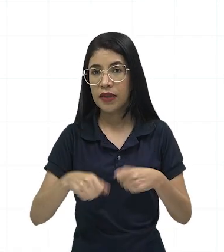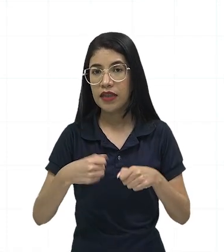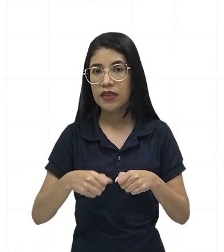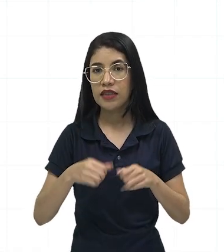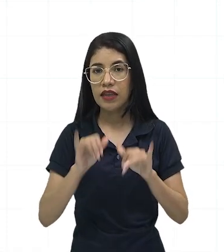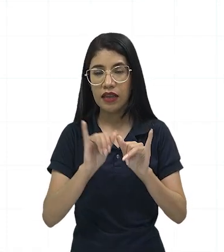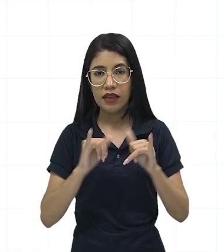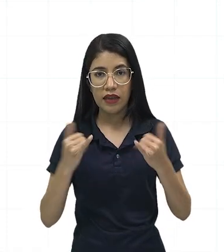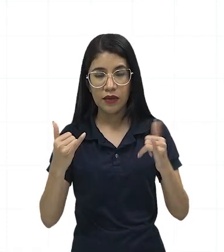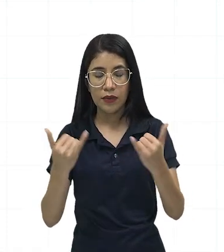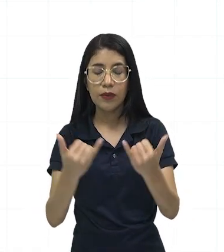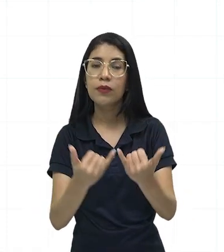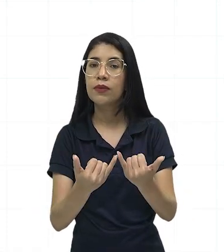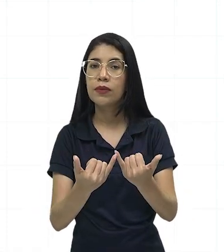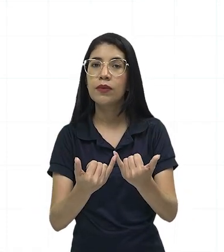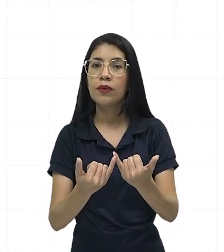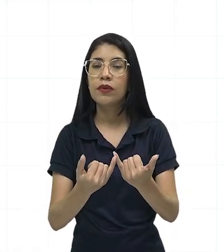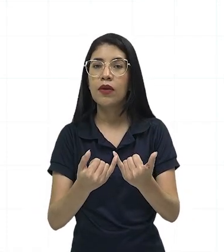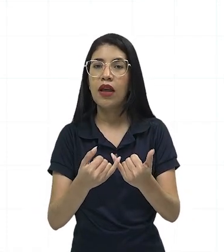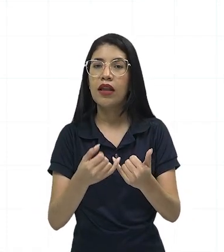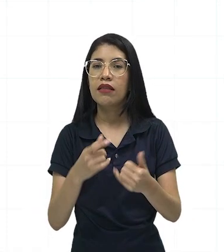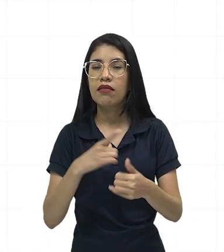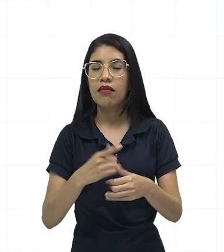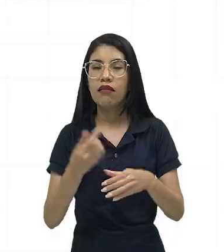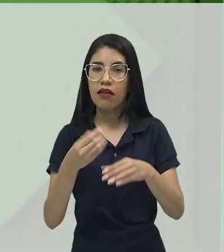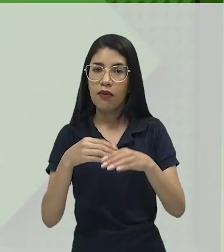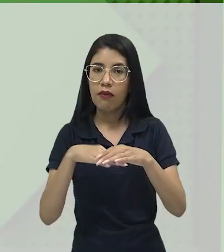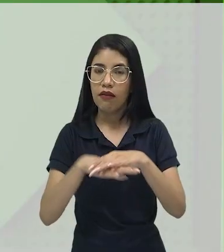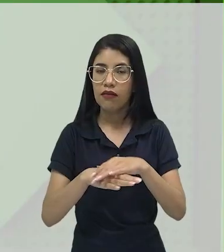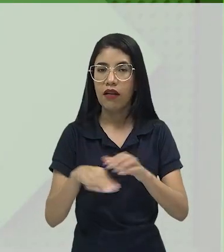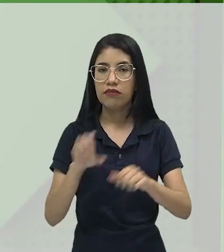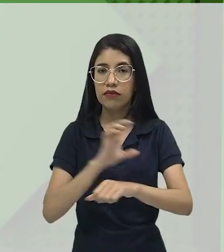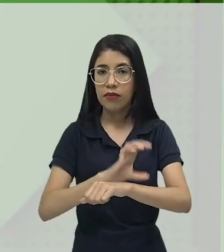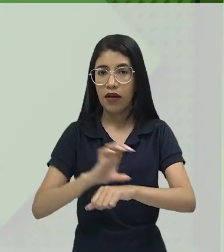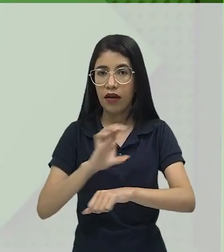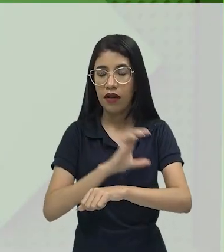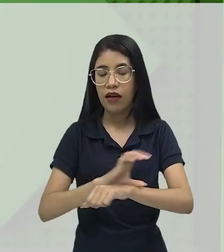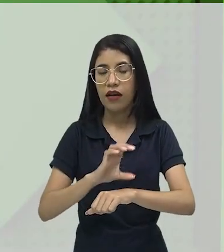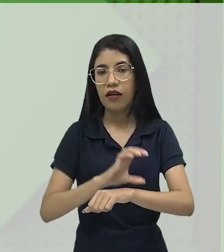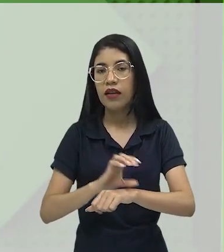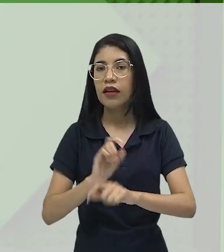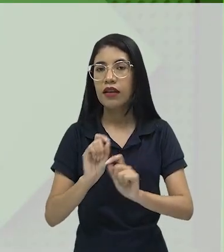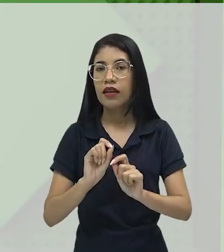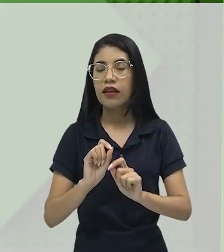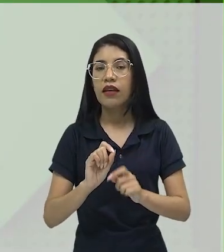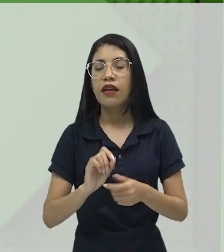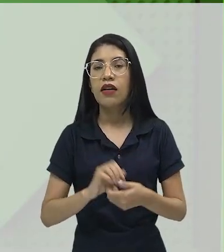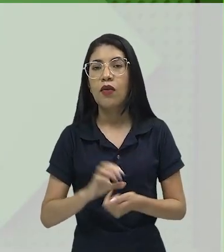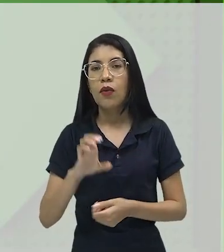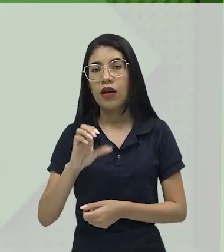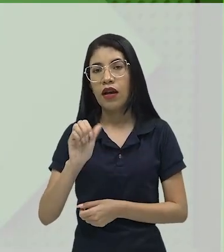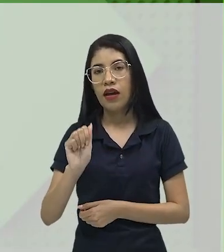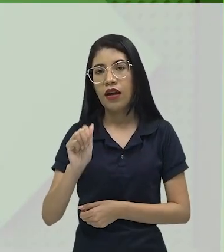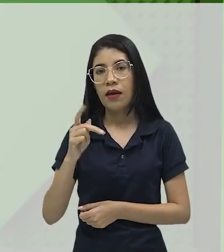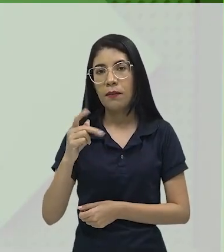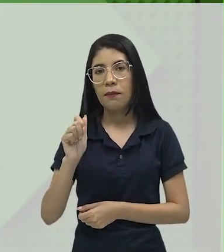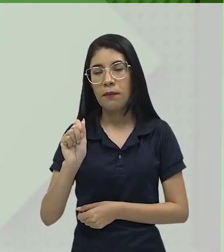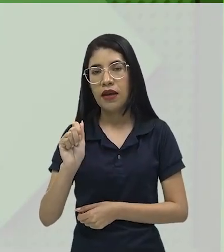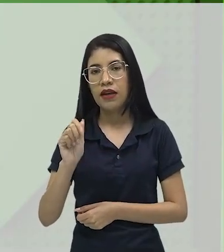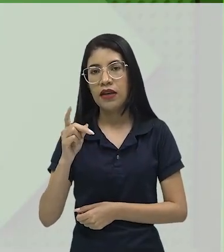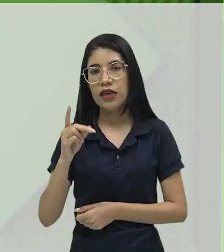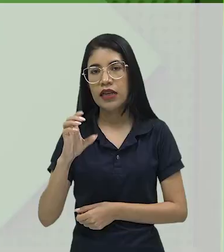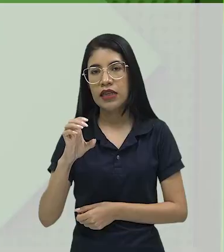circuito reter uma quantidade de carga elétrica, quem é que vai fazer isso? São os capacitores, certo? Então,